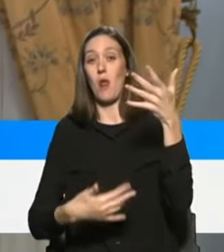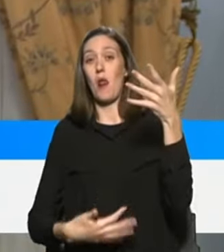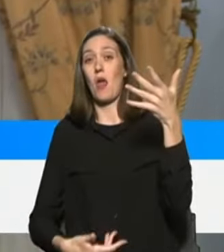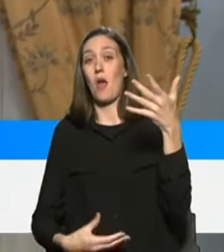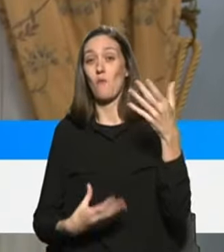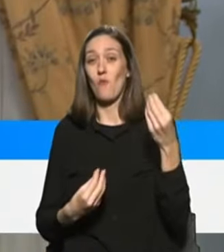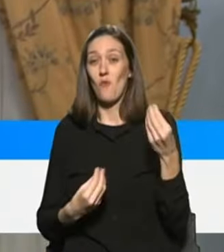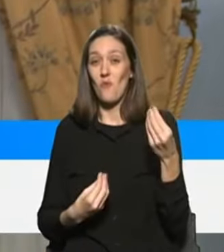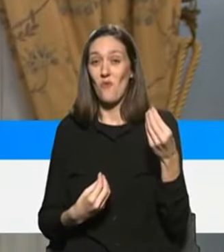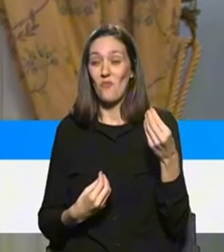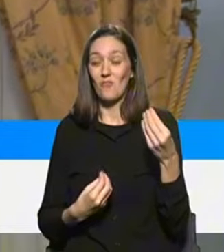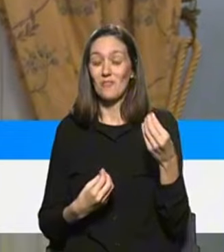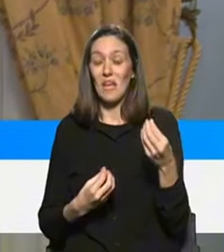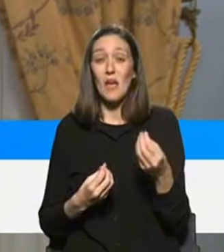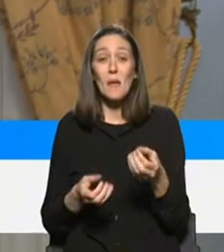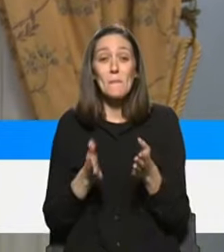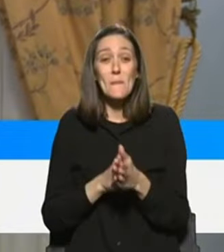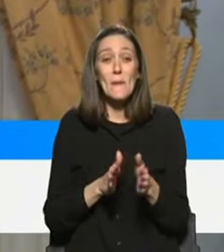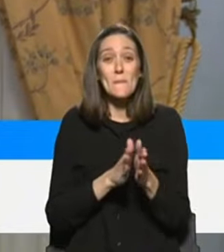e continua a crescer,